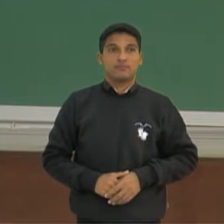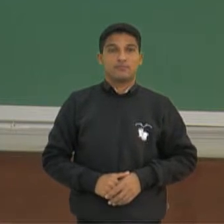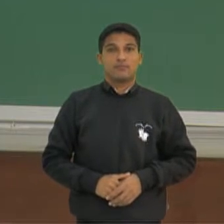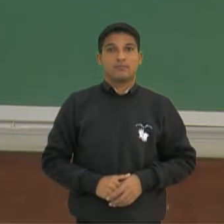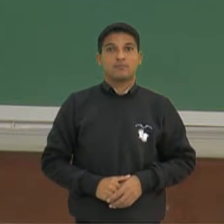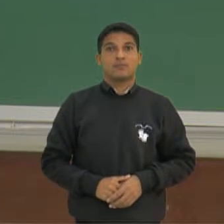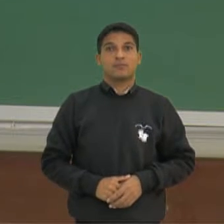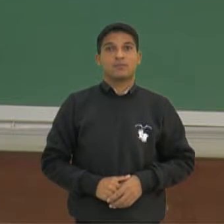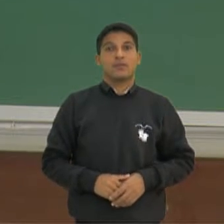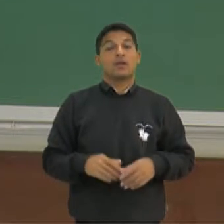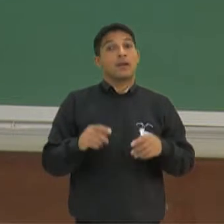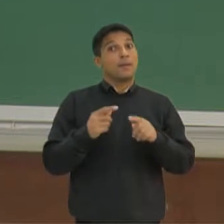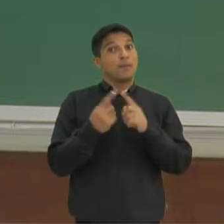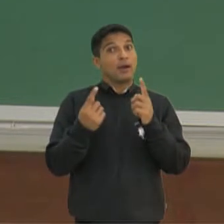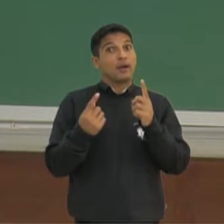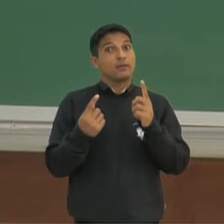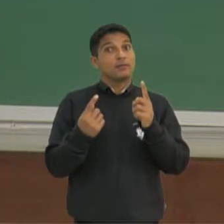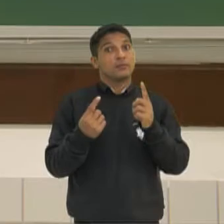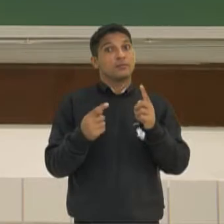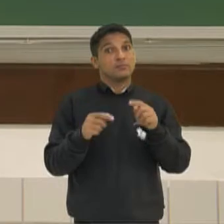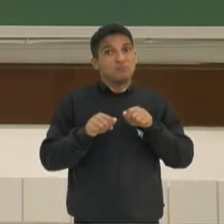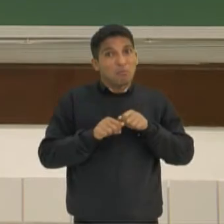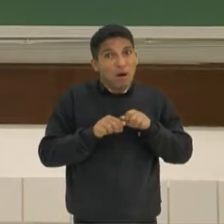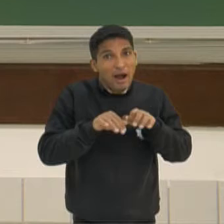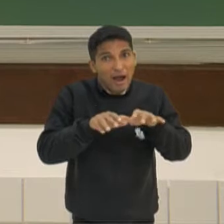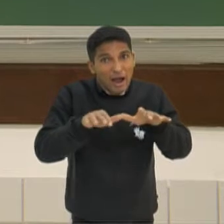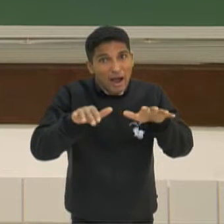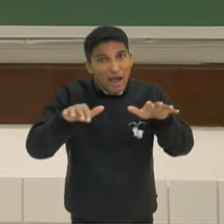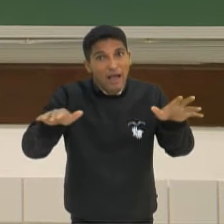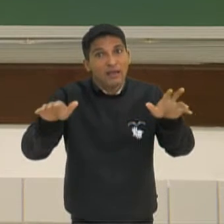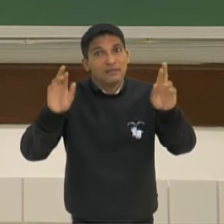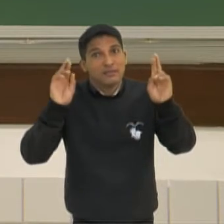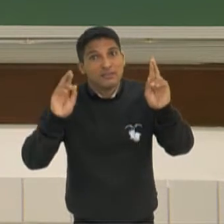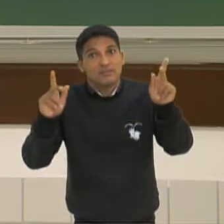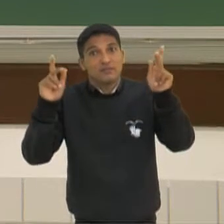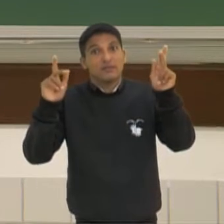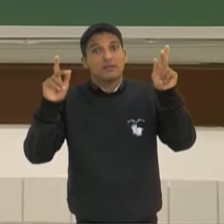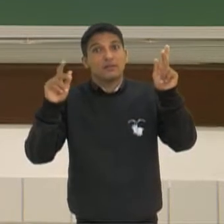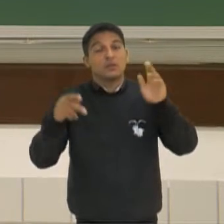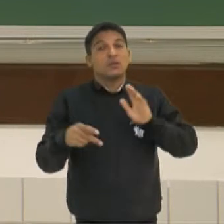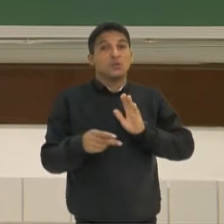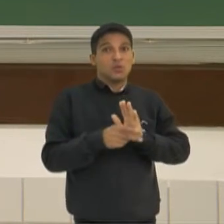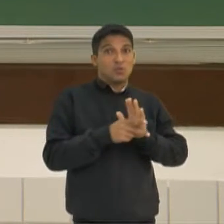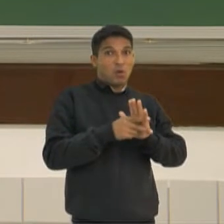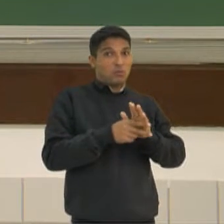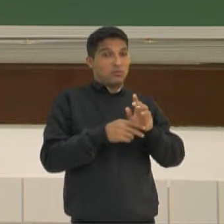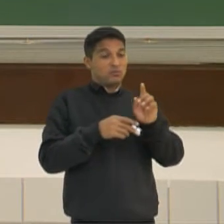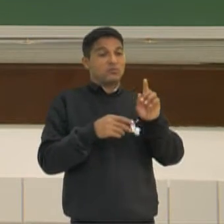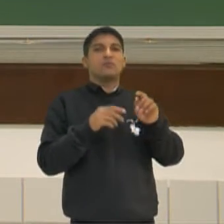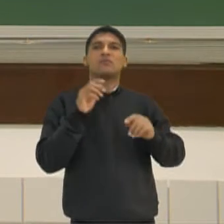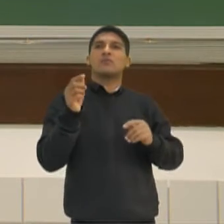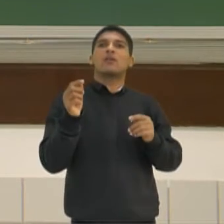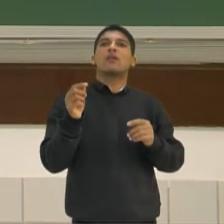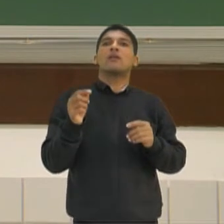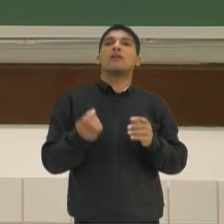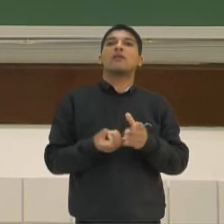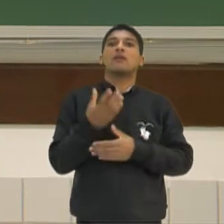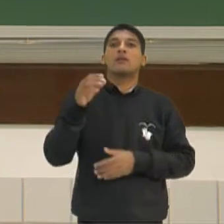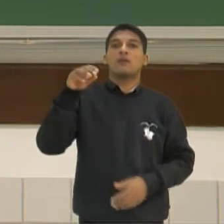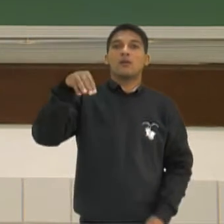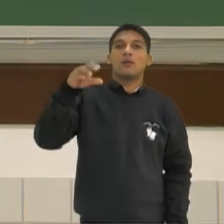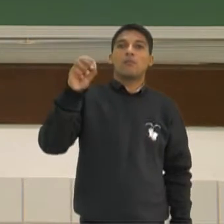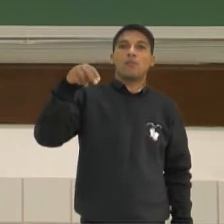proposta inicial do profeta Maomé. Ela vai ser uma monarquia laica. Mas o que é uma